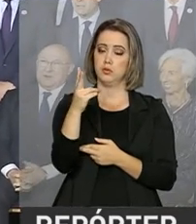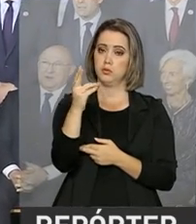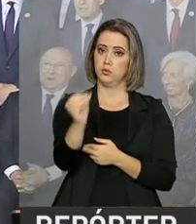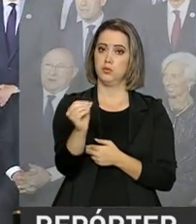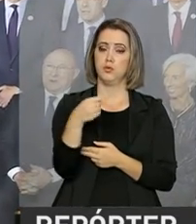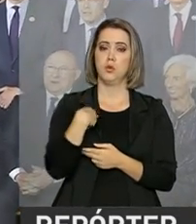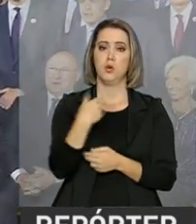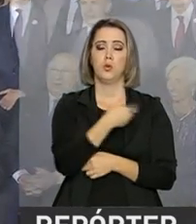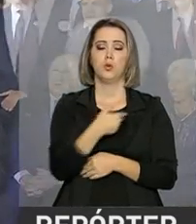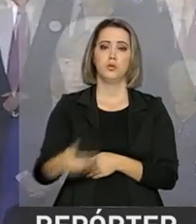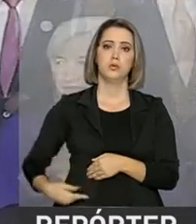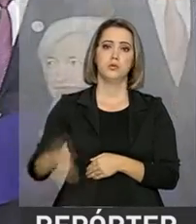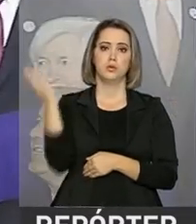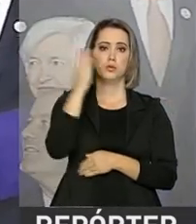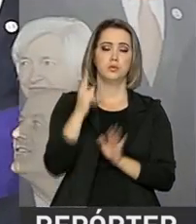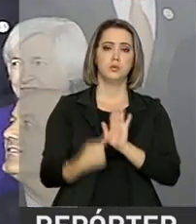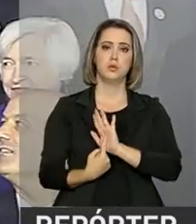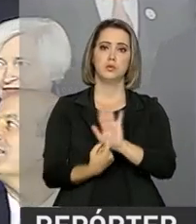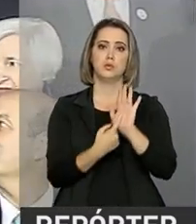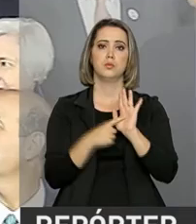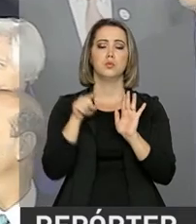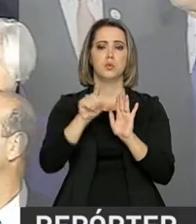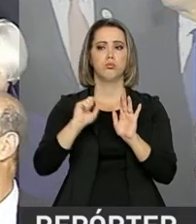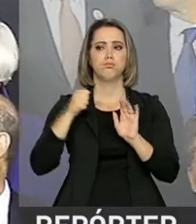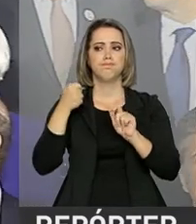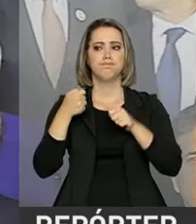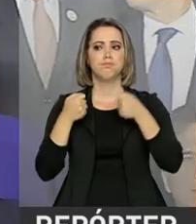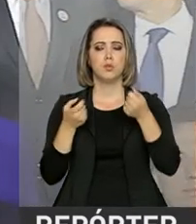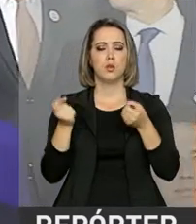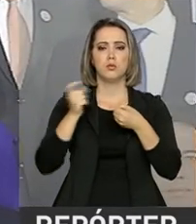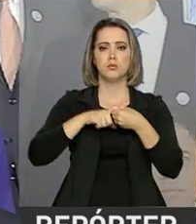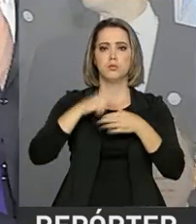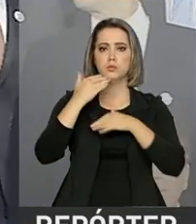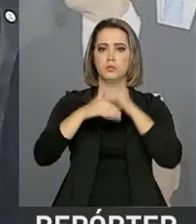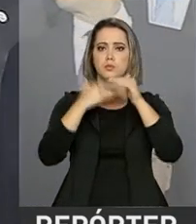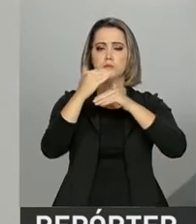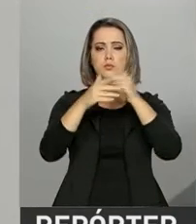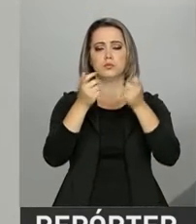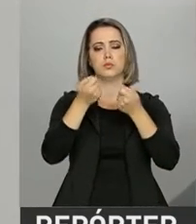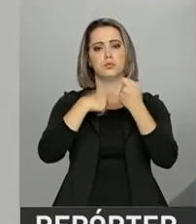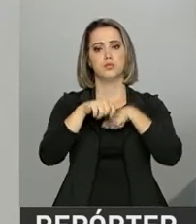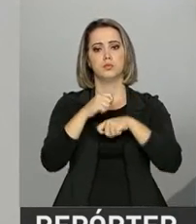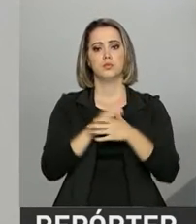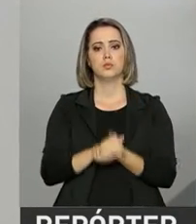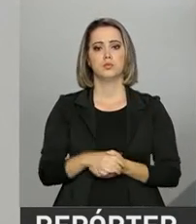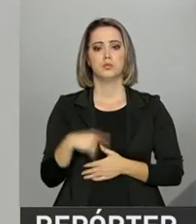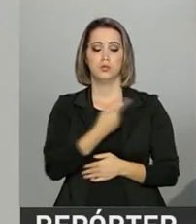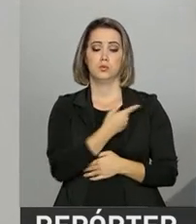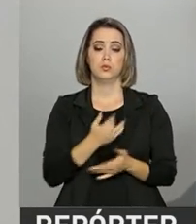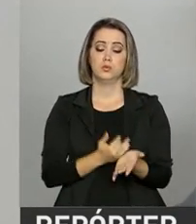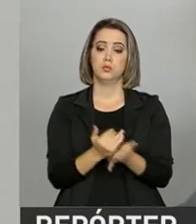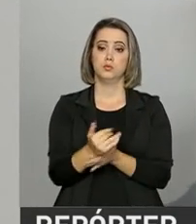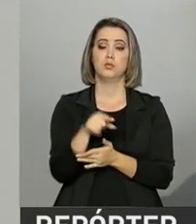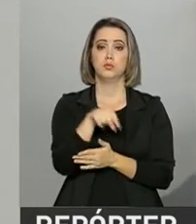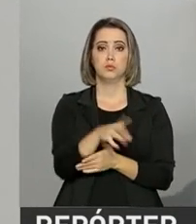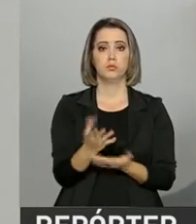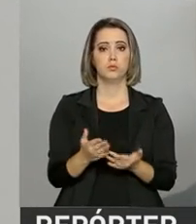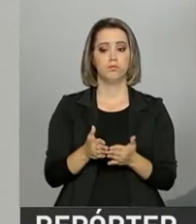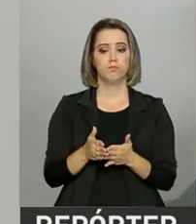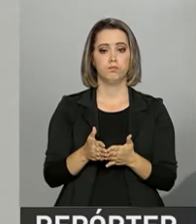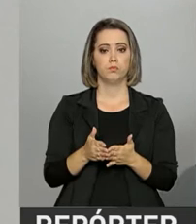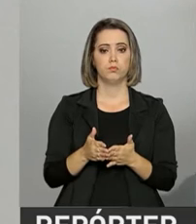mostrou que esses são alguns dos sinais da recuperação da economia nós estamos lembrando exatamente numa